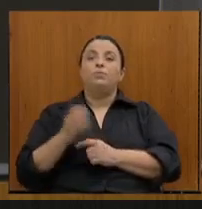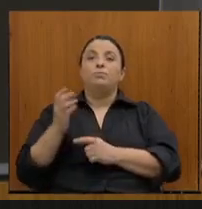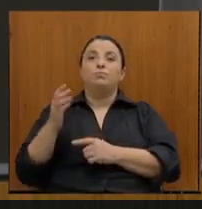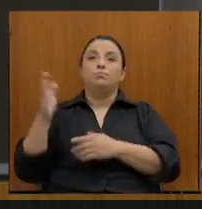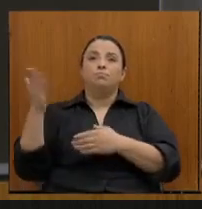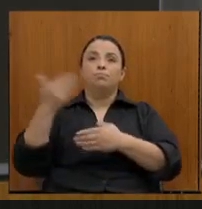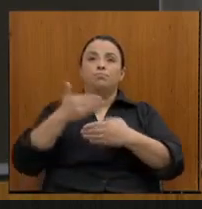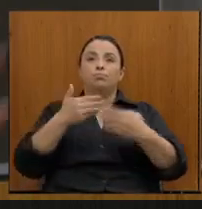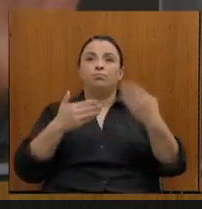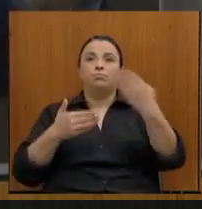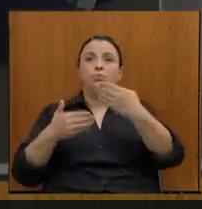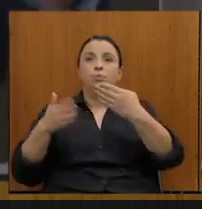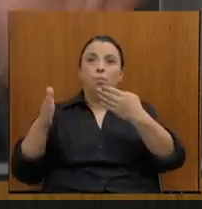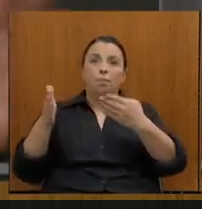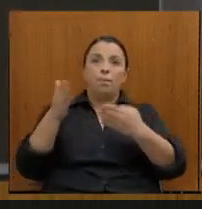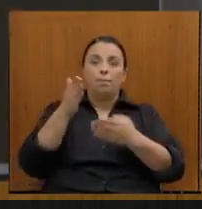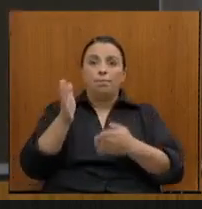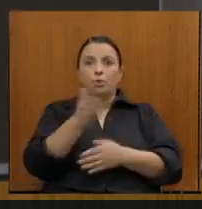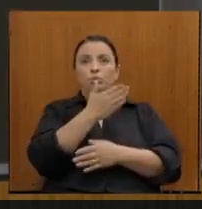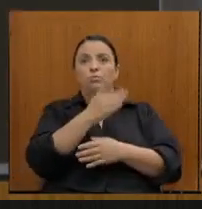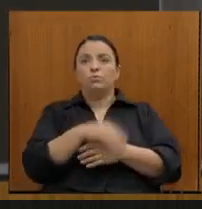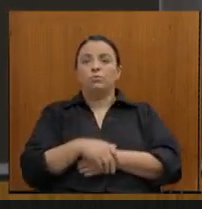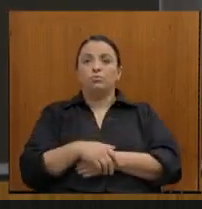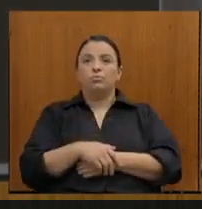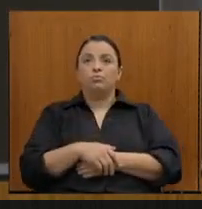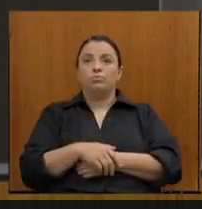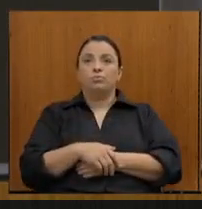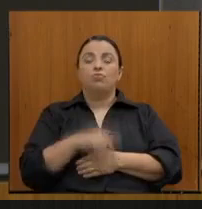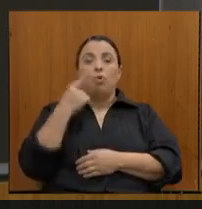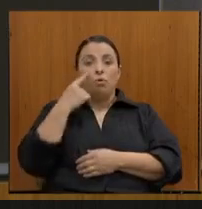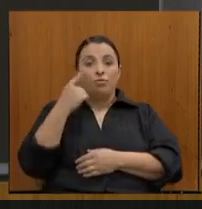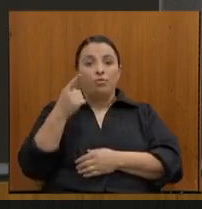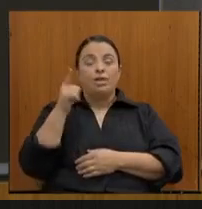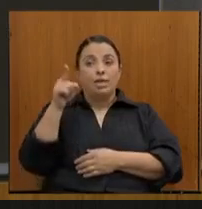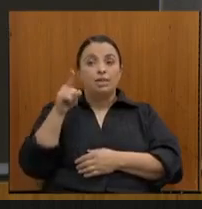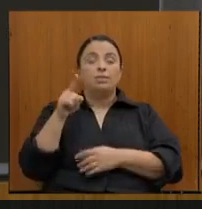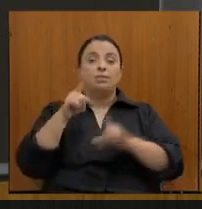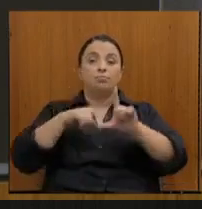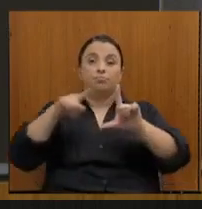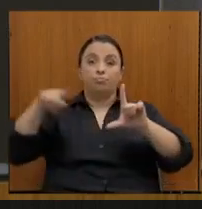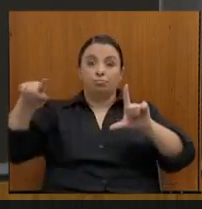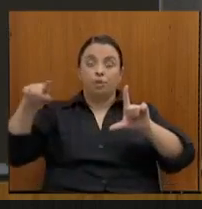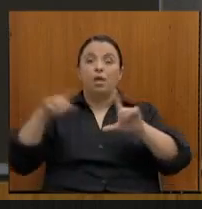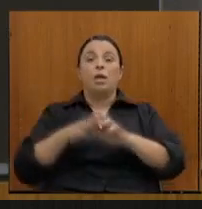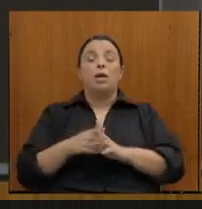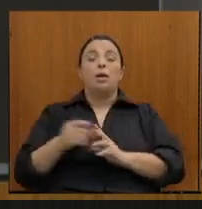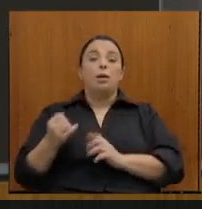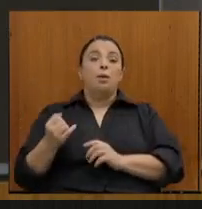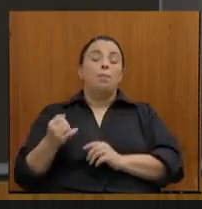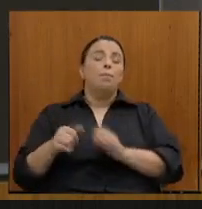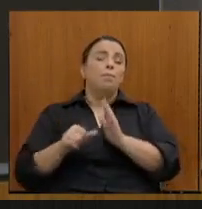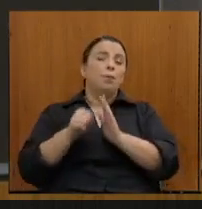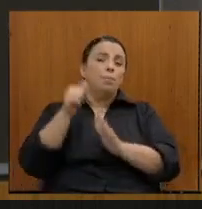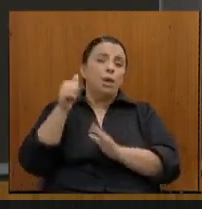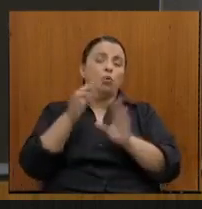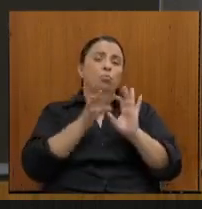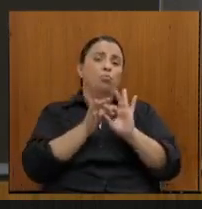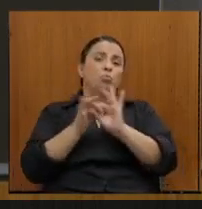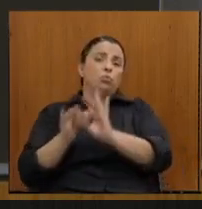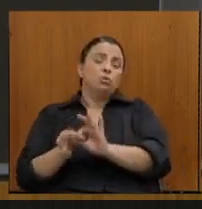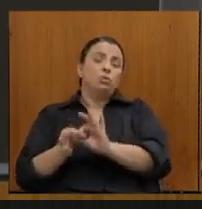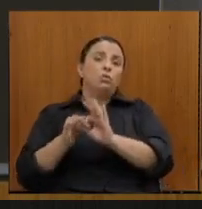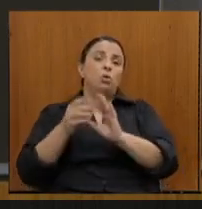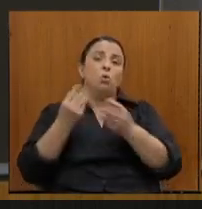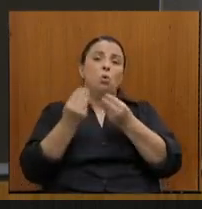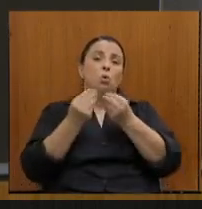e nós vamos seguir rs-20 primeiro então fazer uma consulta de contextualização do